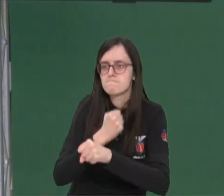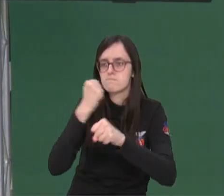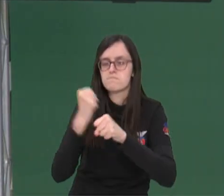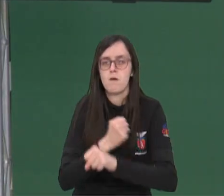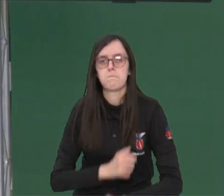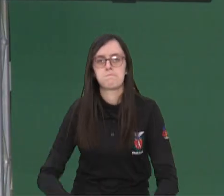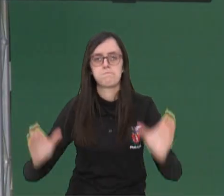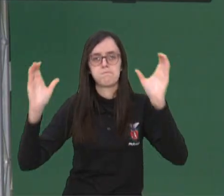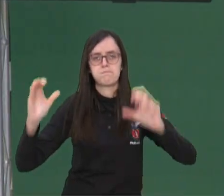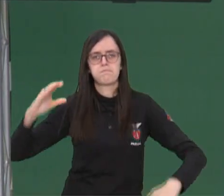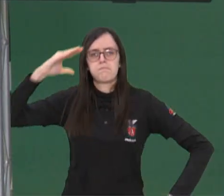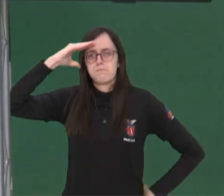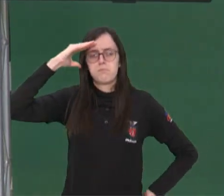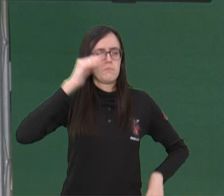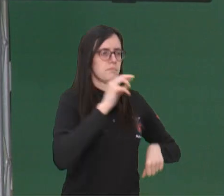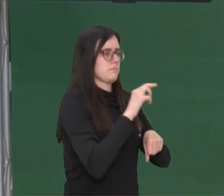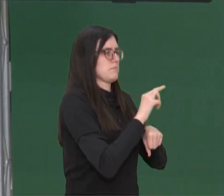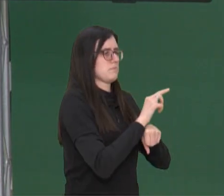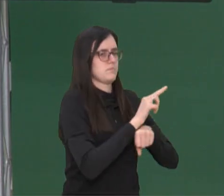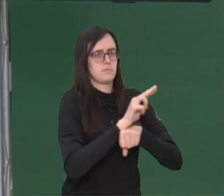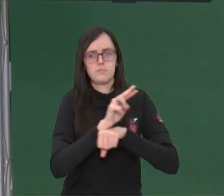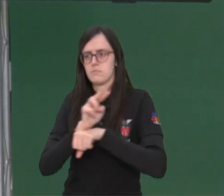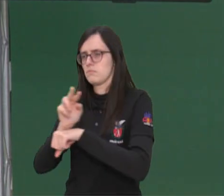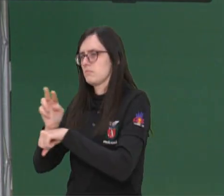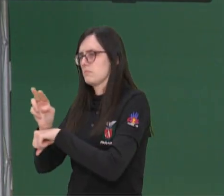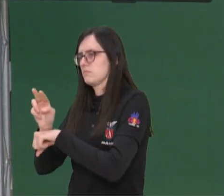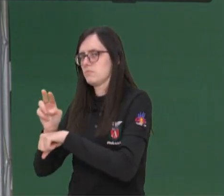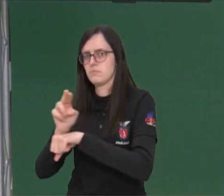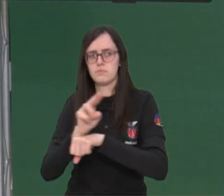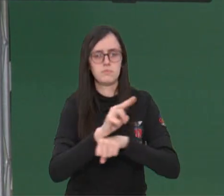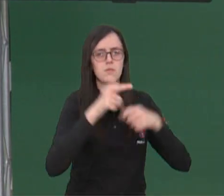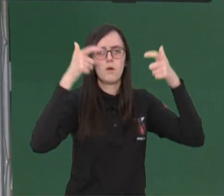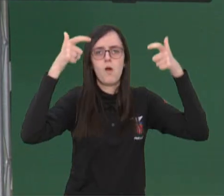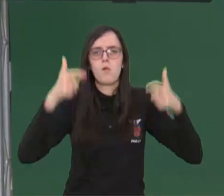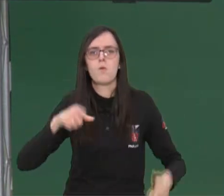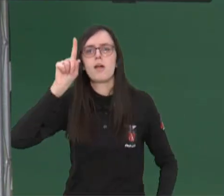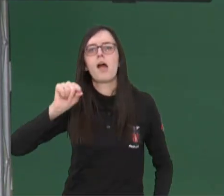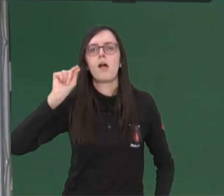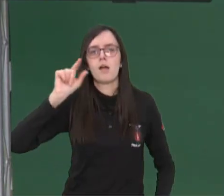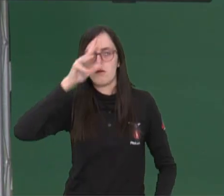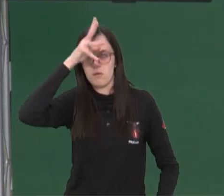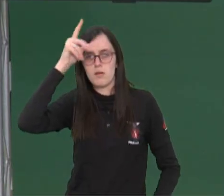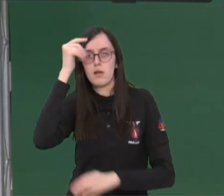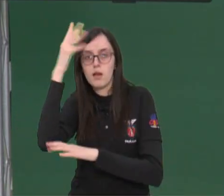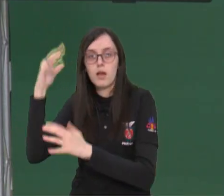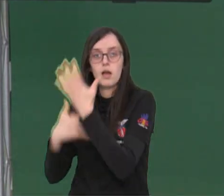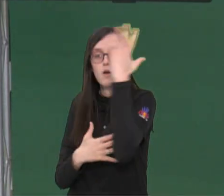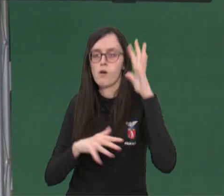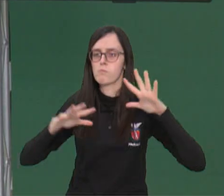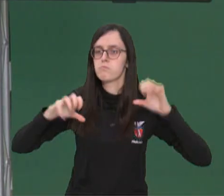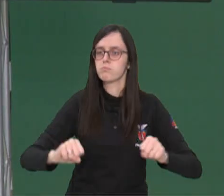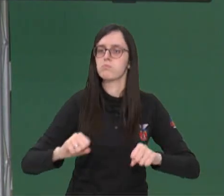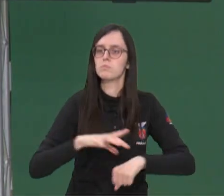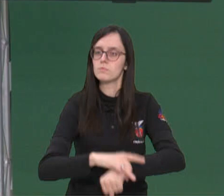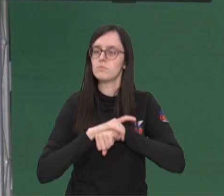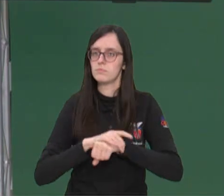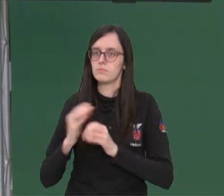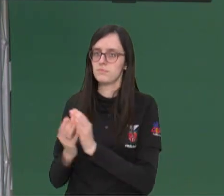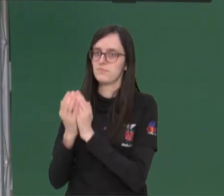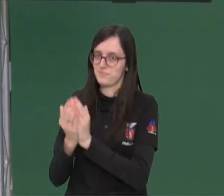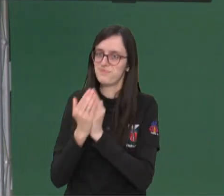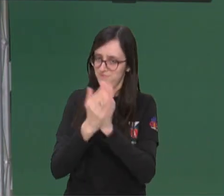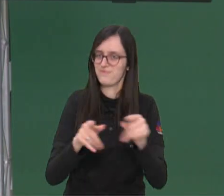fortes militares nessa região amazônica se deu para garantir a posse do território, garantindo a navegação